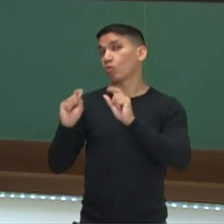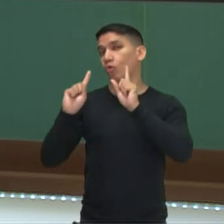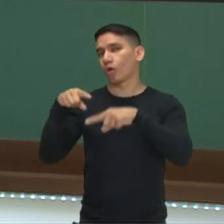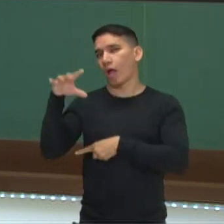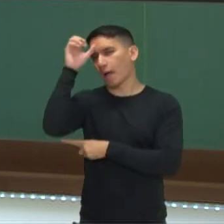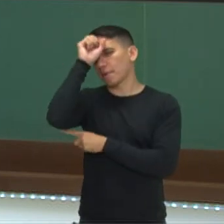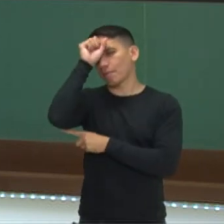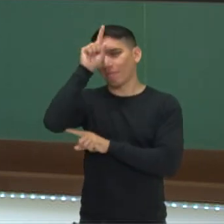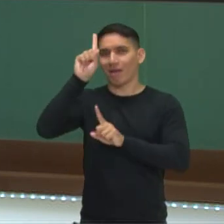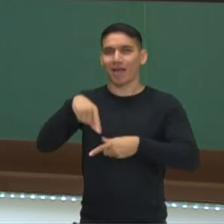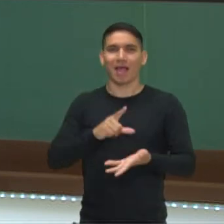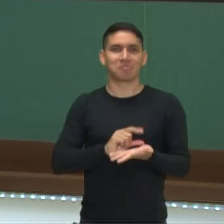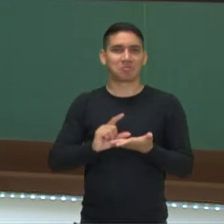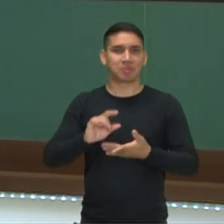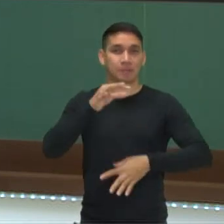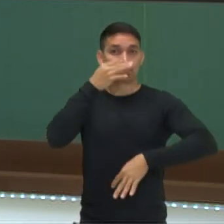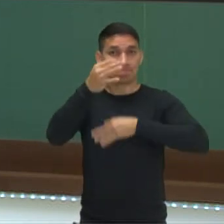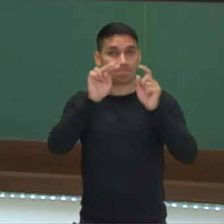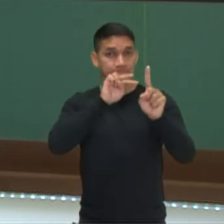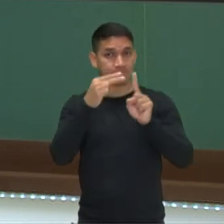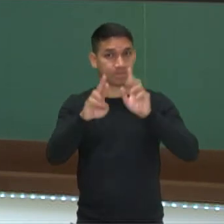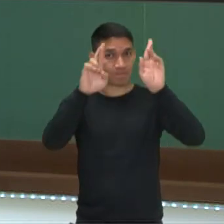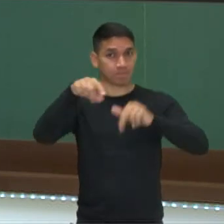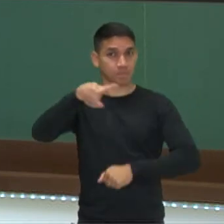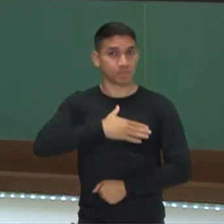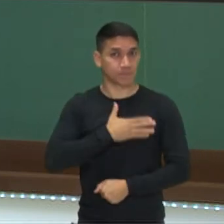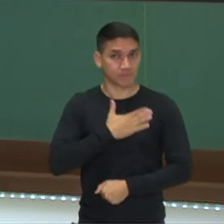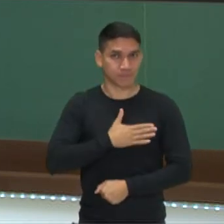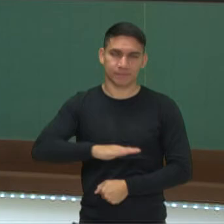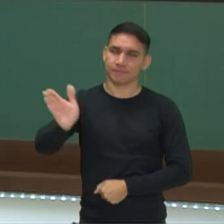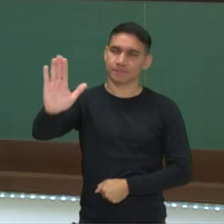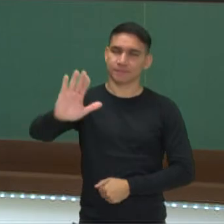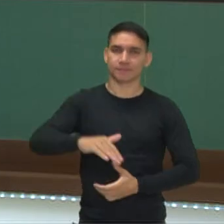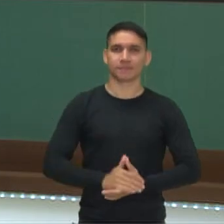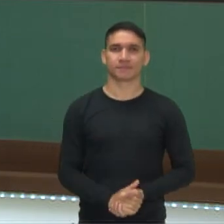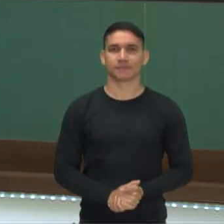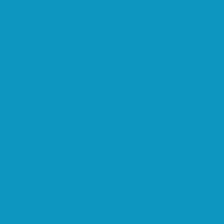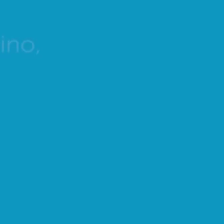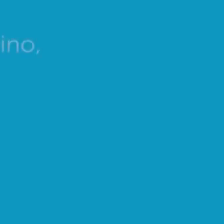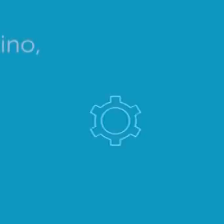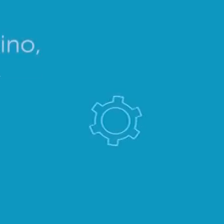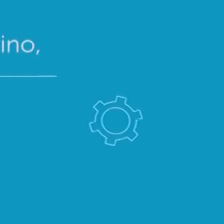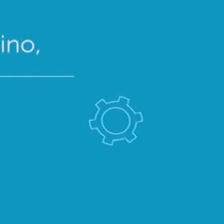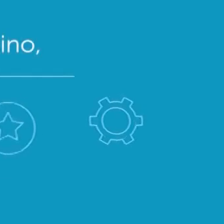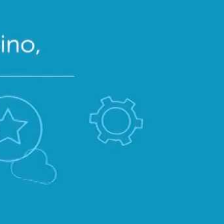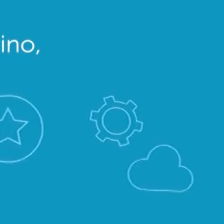aprendemos sobre o artigo de opinião. Eu espero que vocês tenham gostado. Até breve.